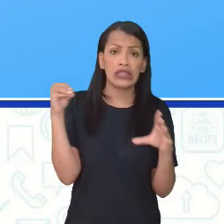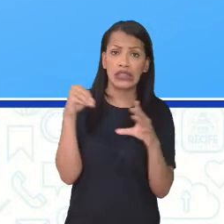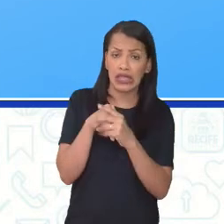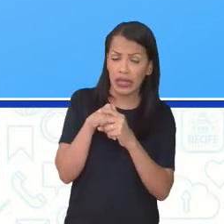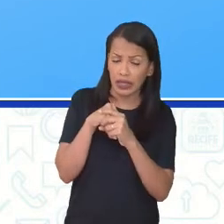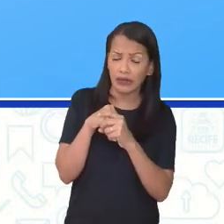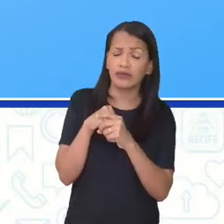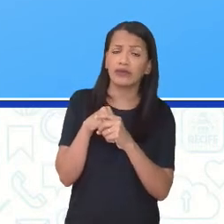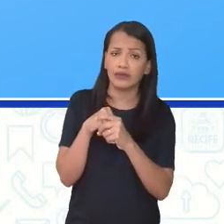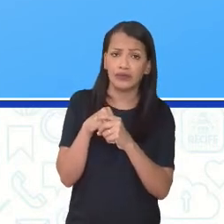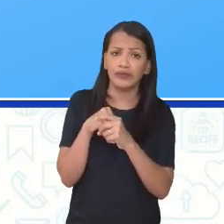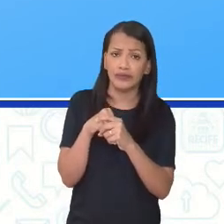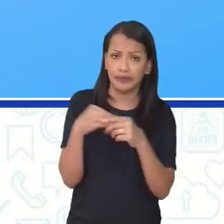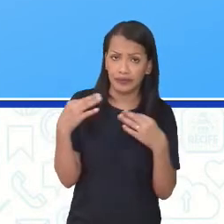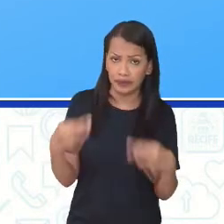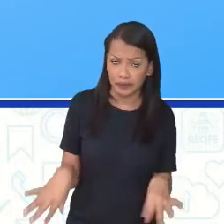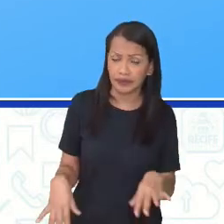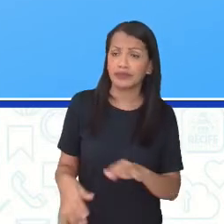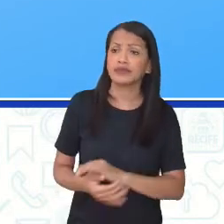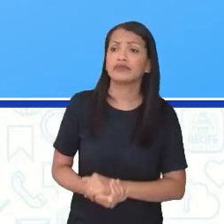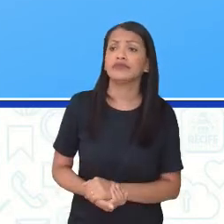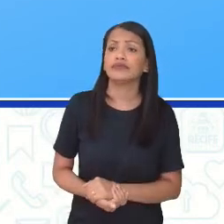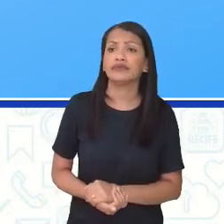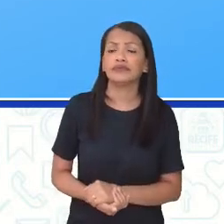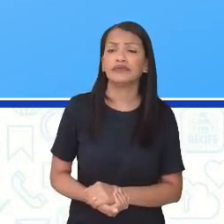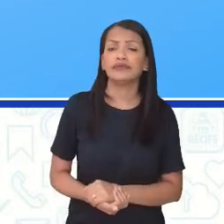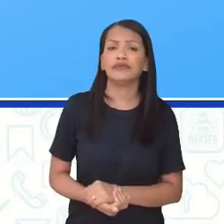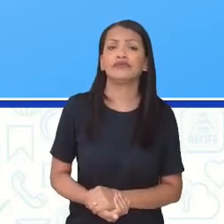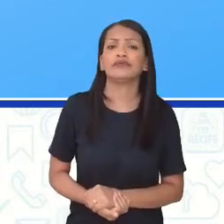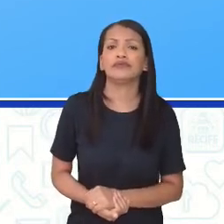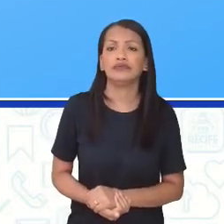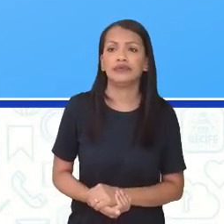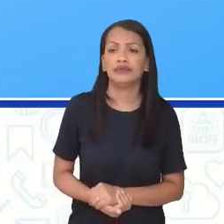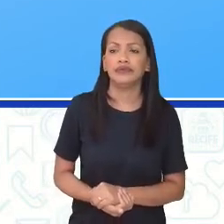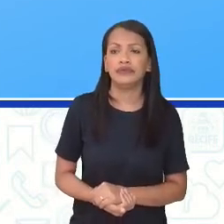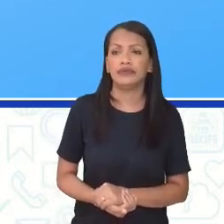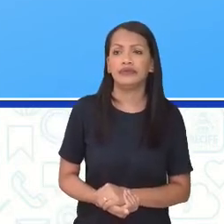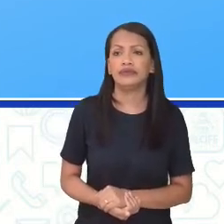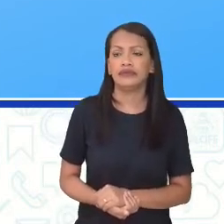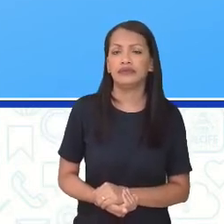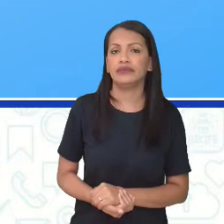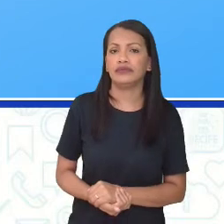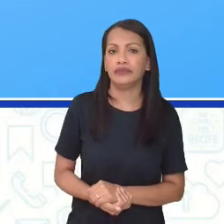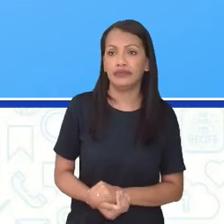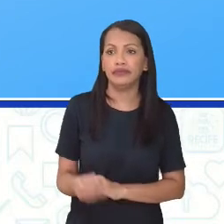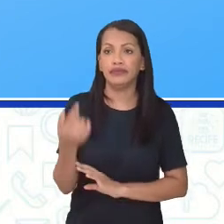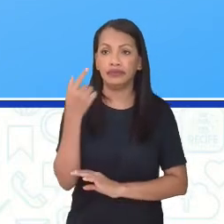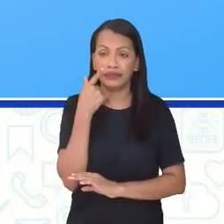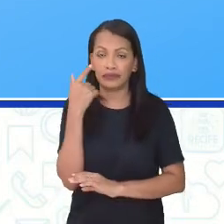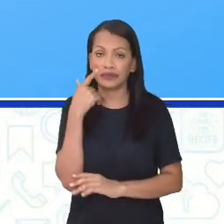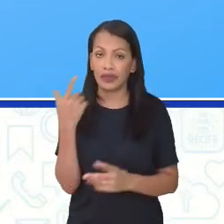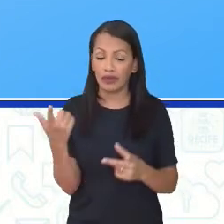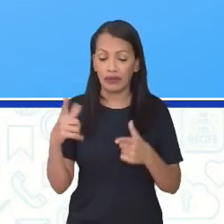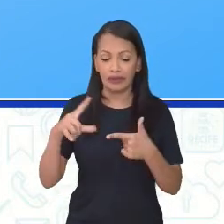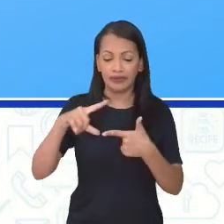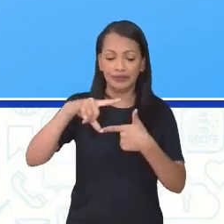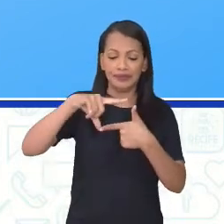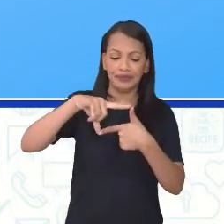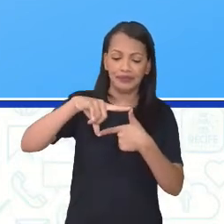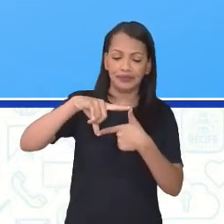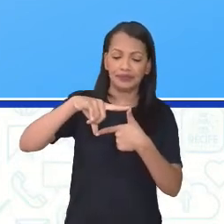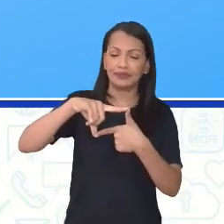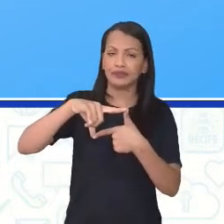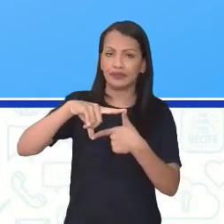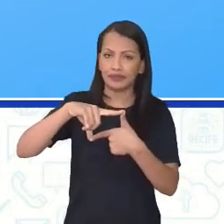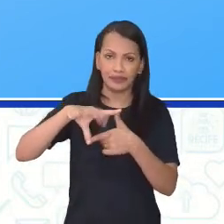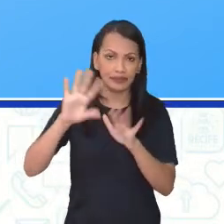série de medidas, tá? Aqui no caso, eu não trouxe um retângulo, que é ângulo de 90 graus,